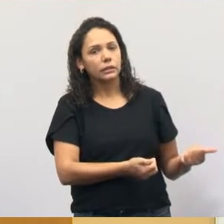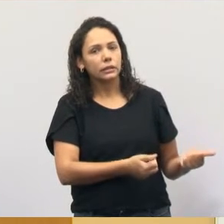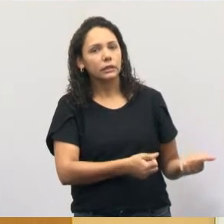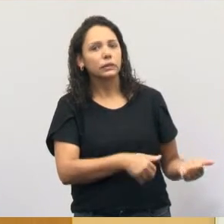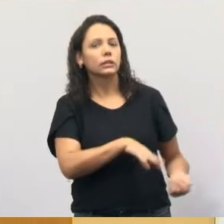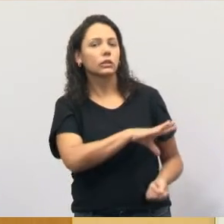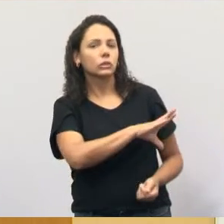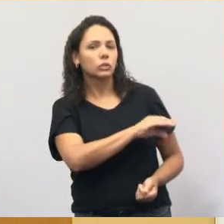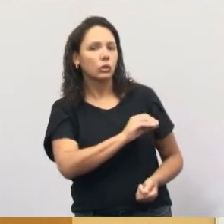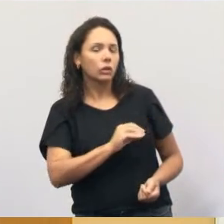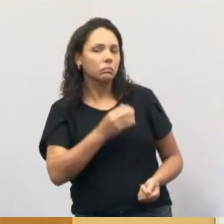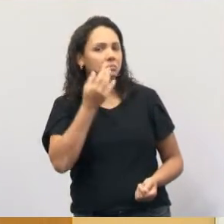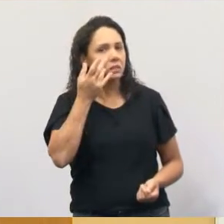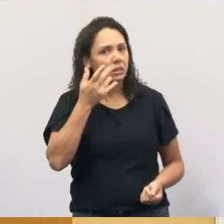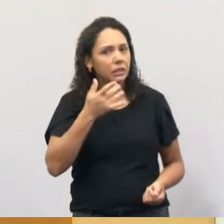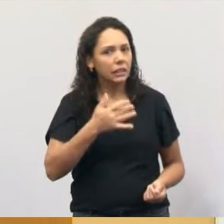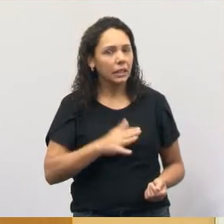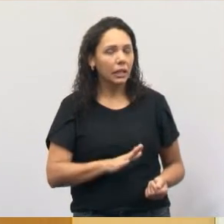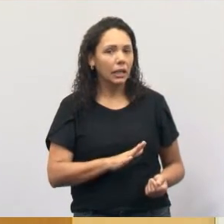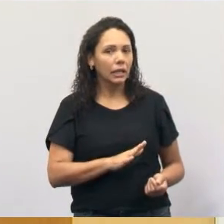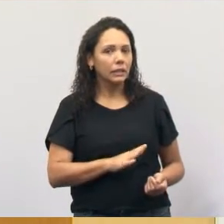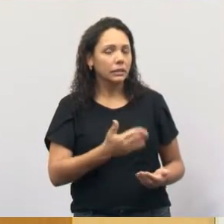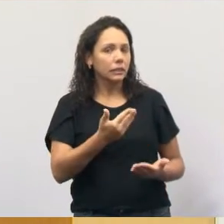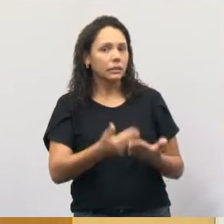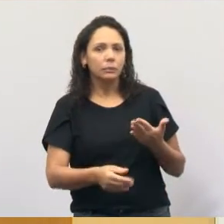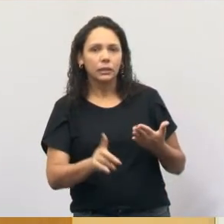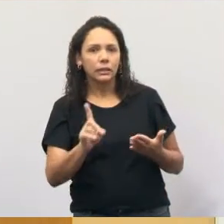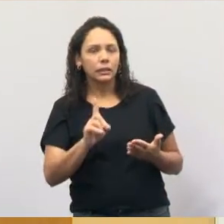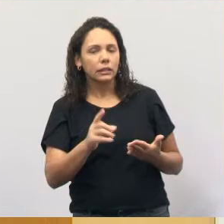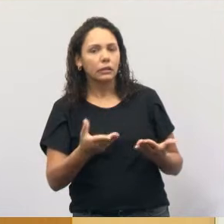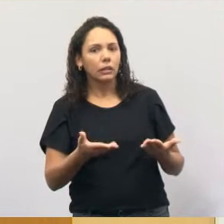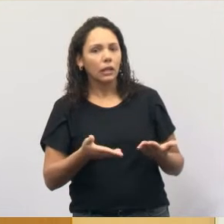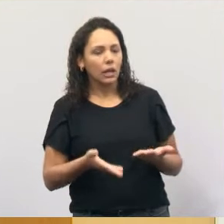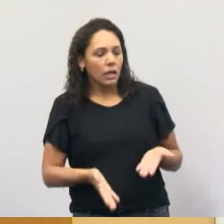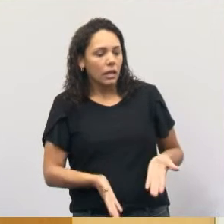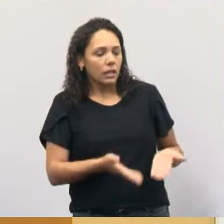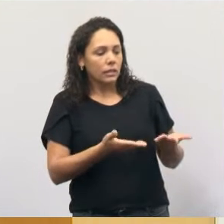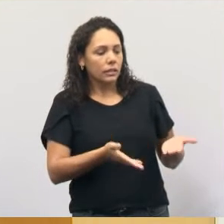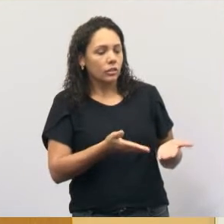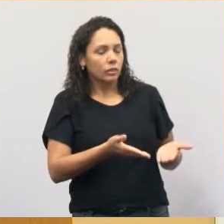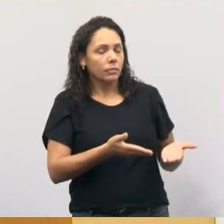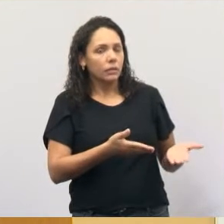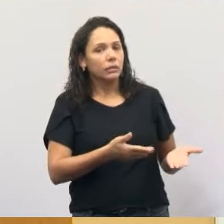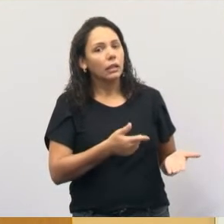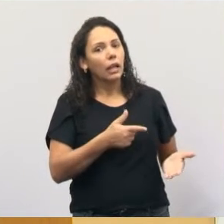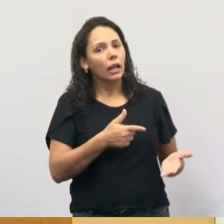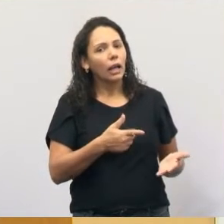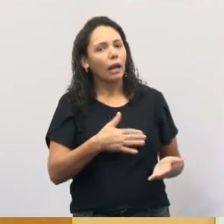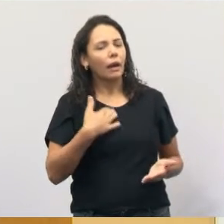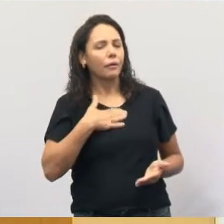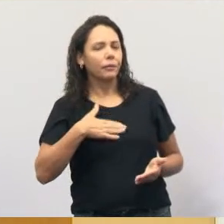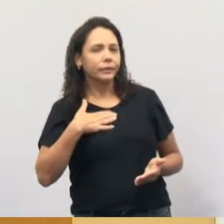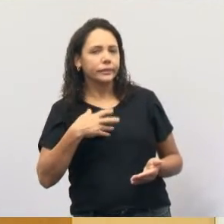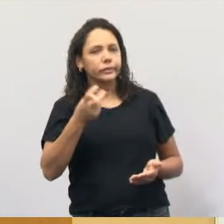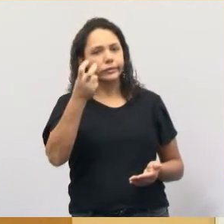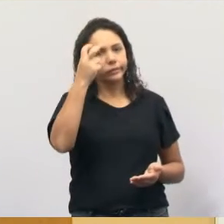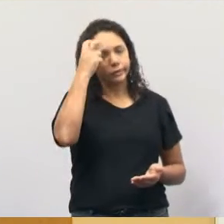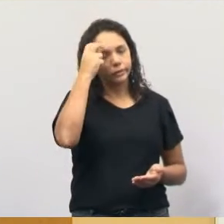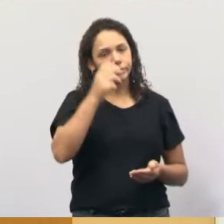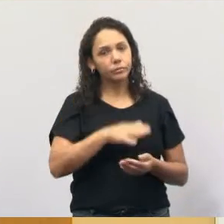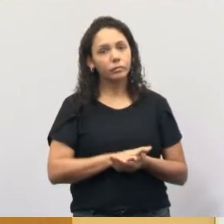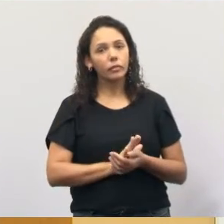a arte, oferecer o esporte, hoje falando um pouco mais da arte, para as crianças que estão aí